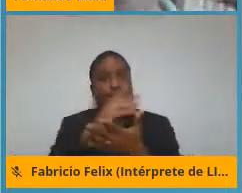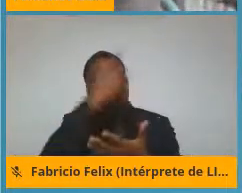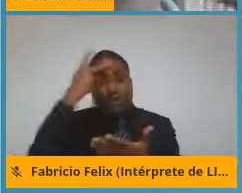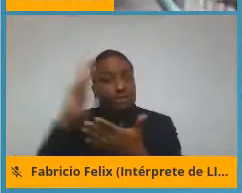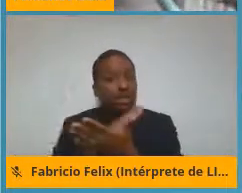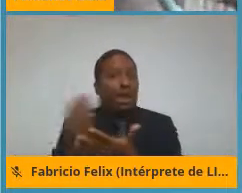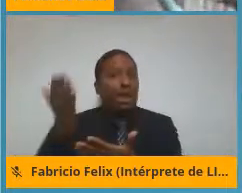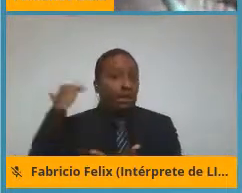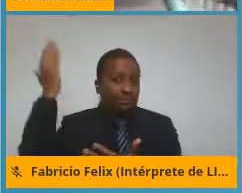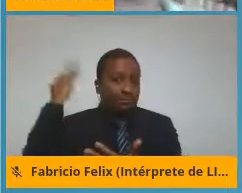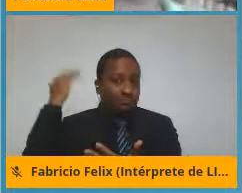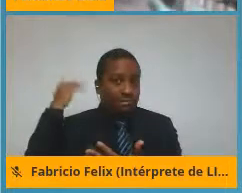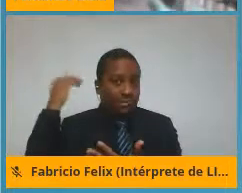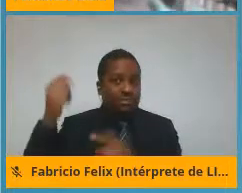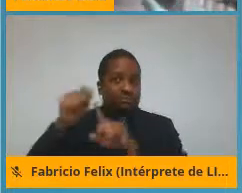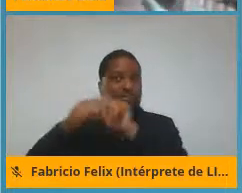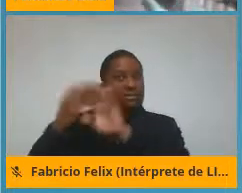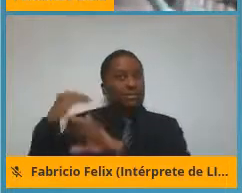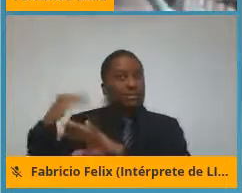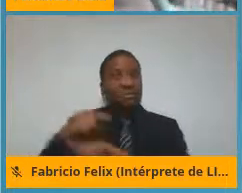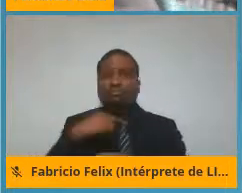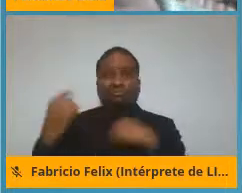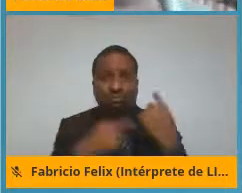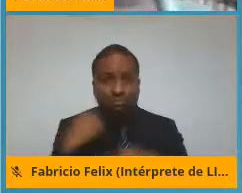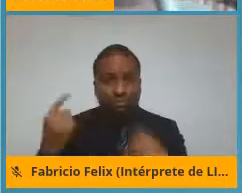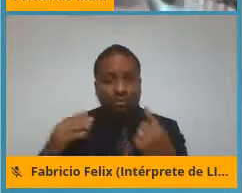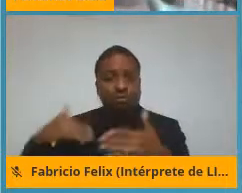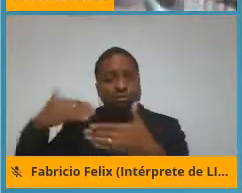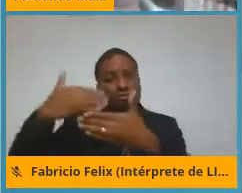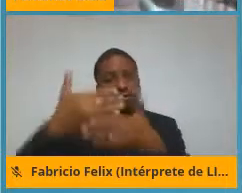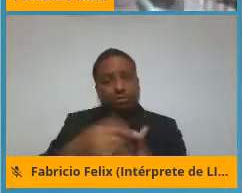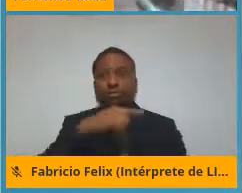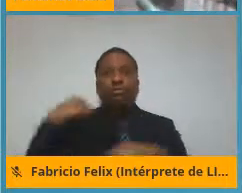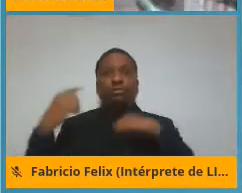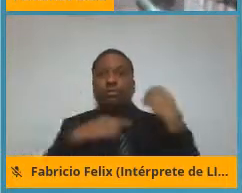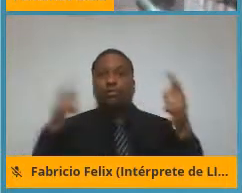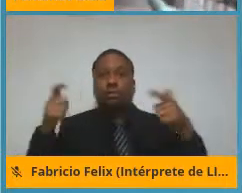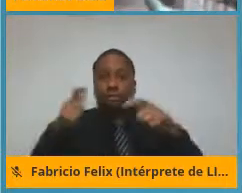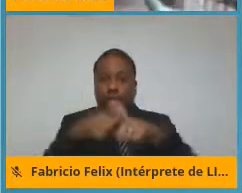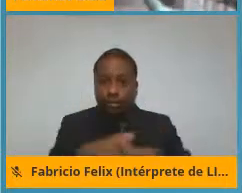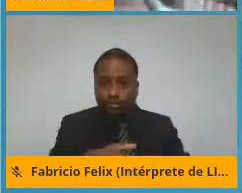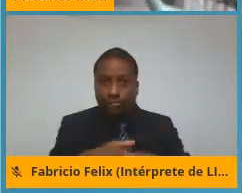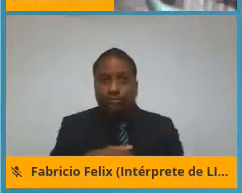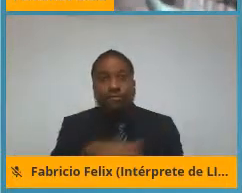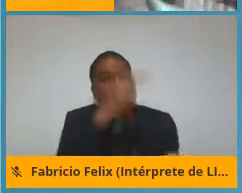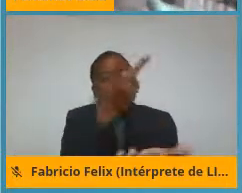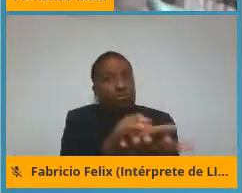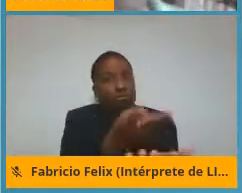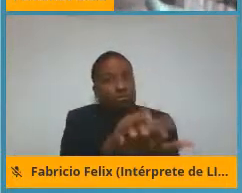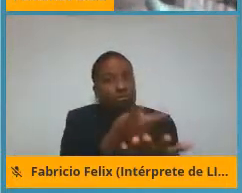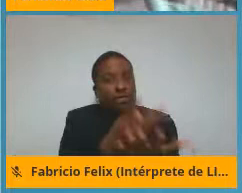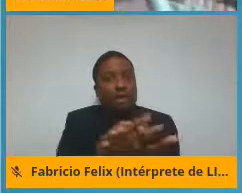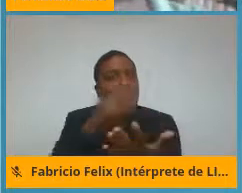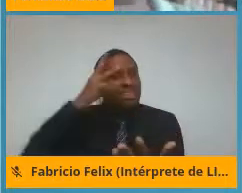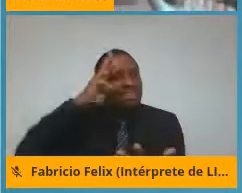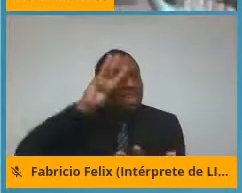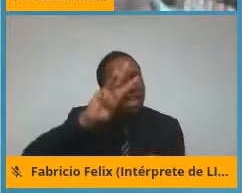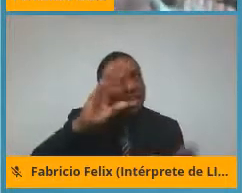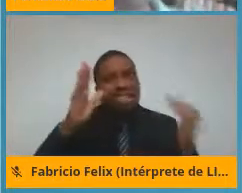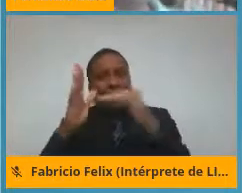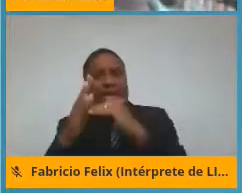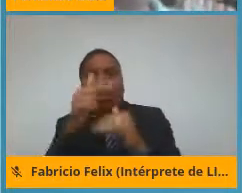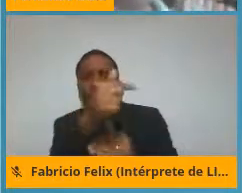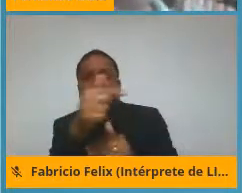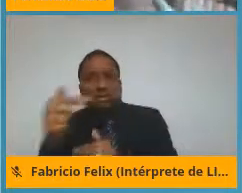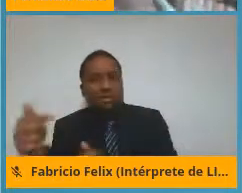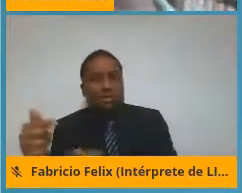salvava. Infelizmente. A incubação é curta. A incubação vai de 3 a 7 dias, no máximo 14. Então, é uma